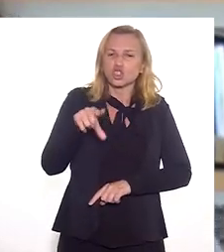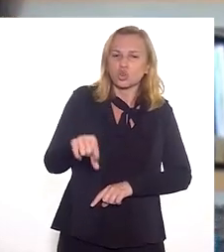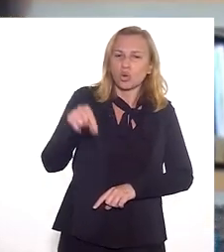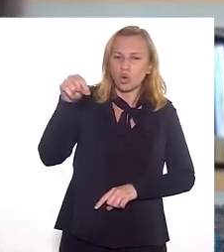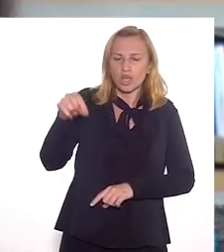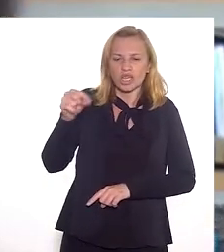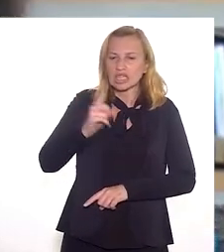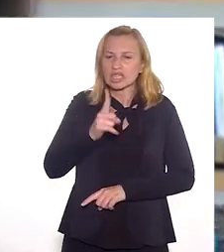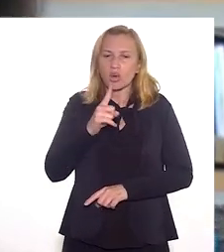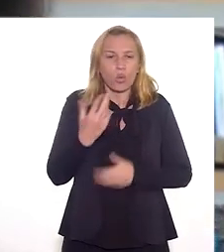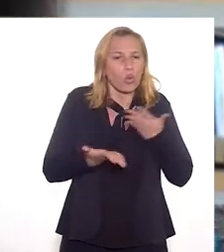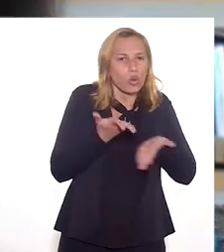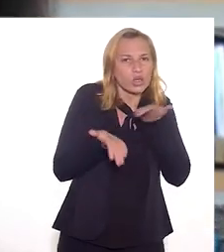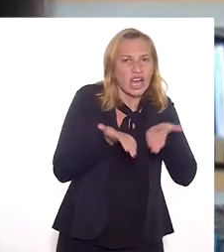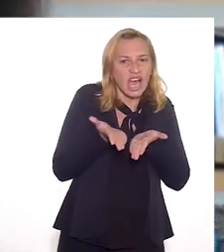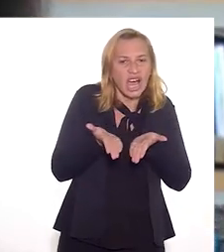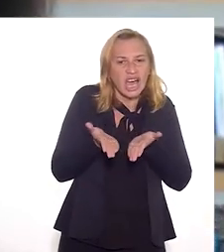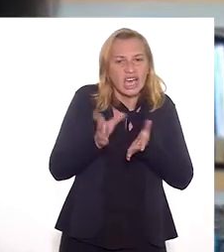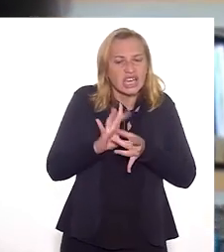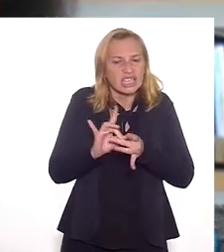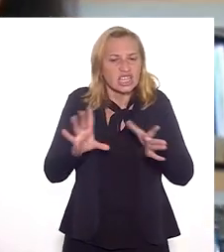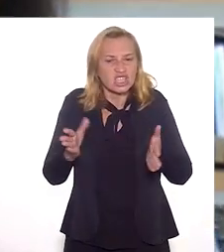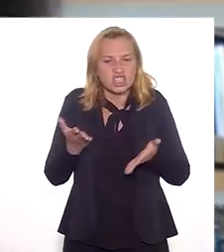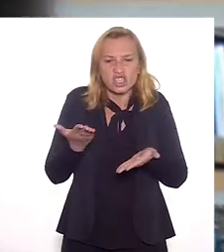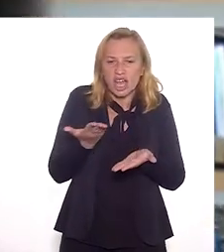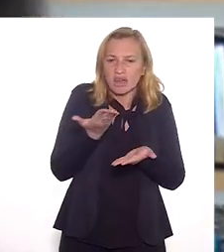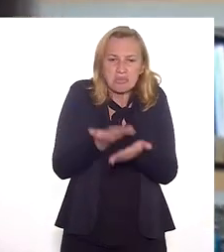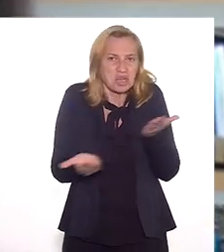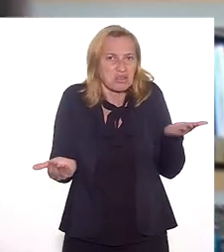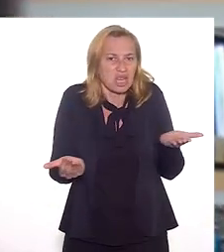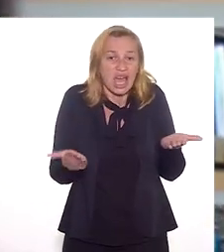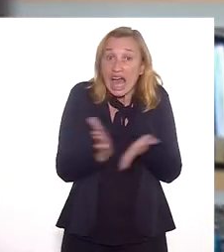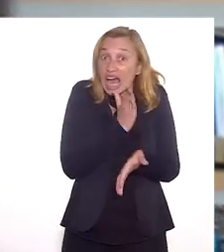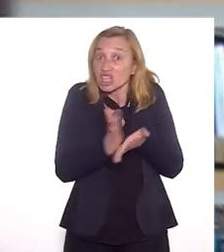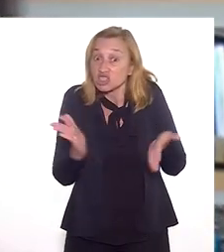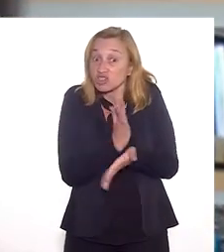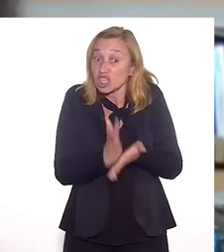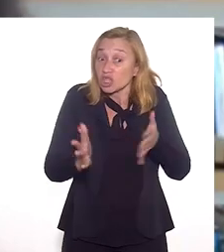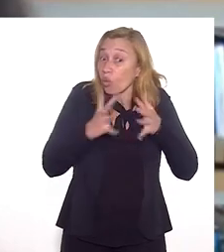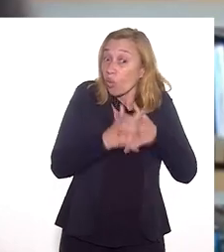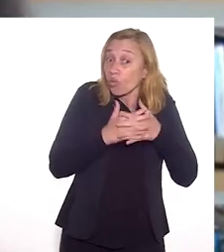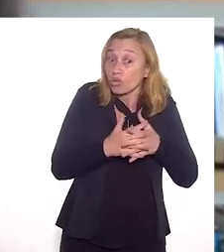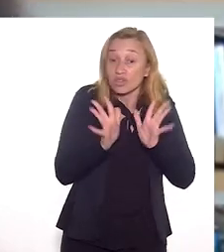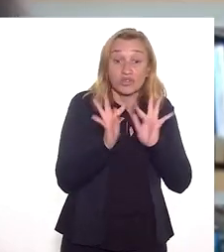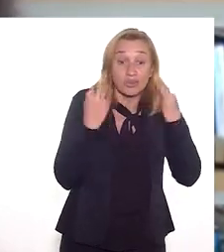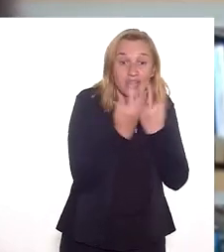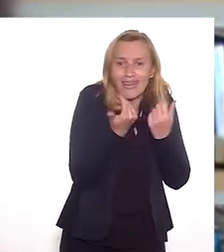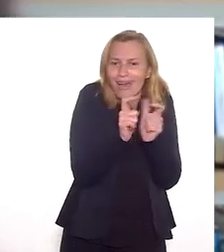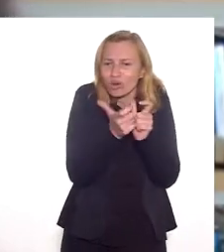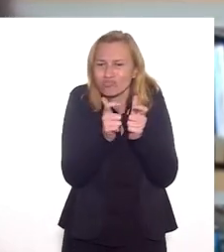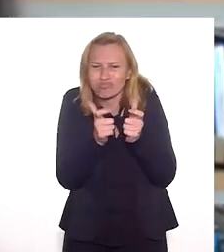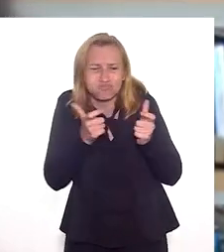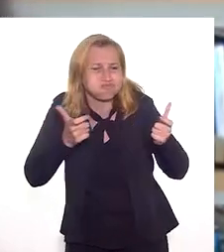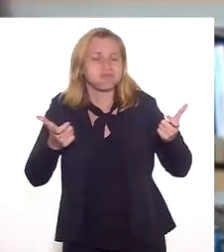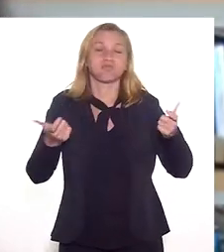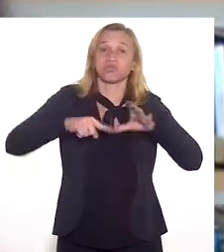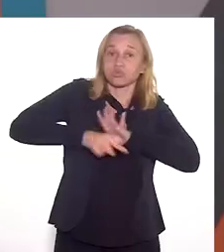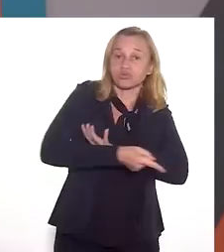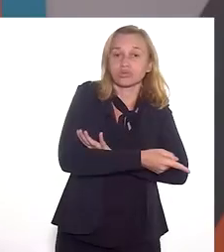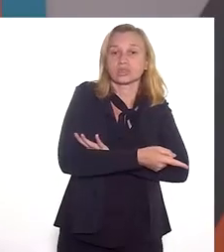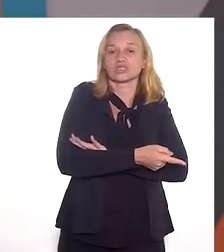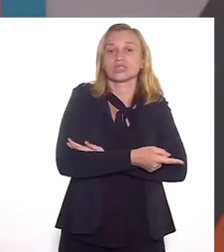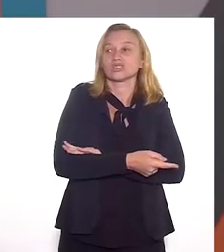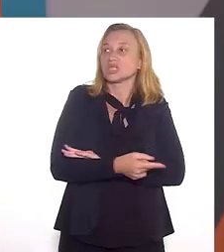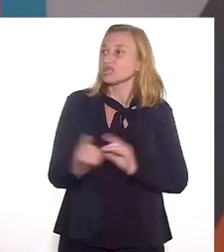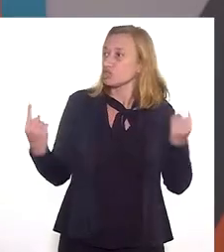escolhemos não tratar disso e deixar isso acabar num processo que muitas vezes é um conflito familiar muito intenso, muito profundo?